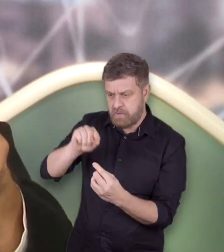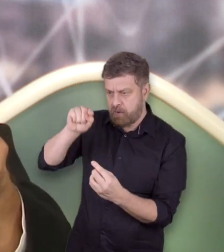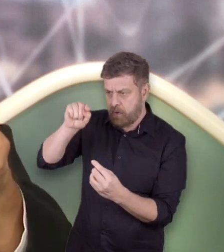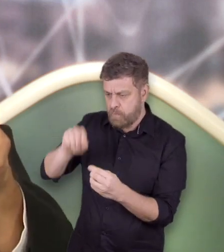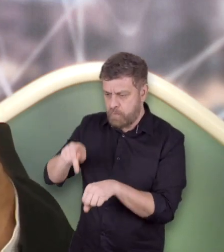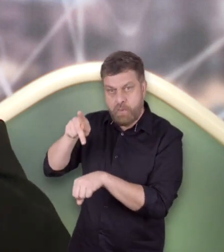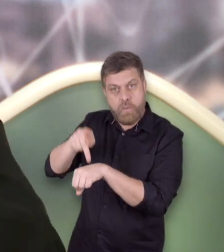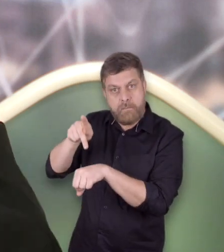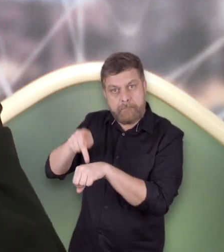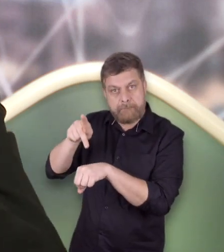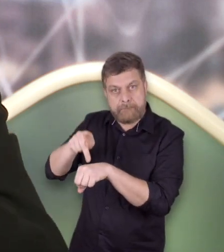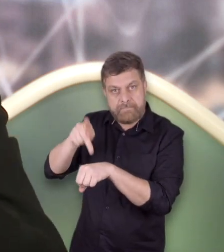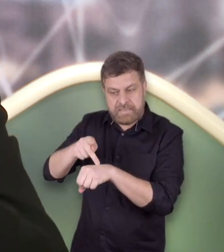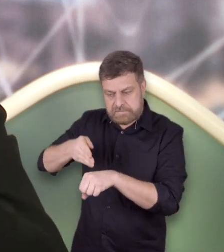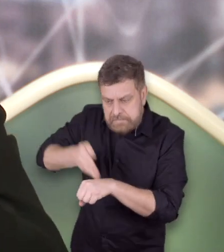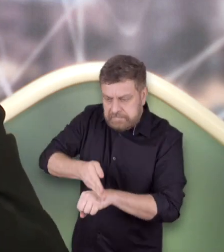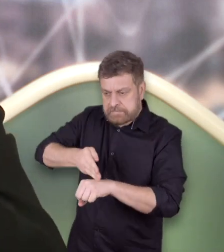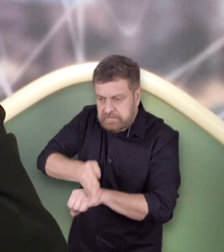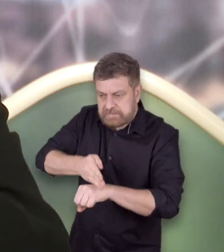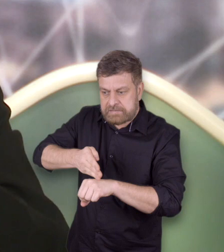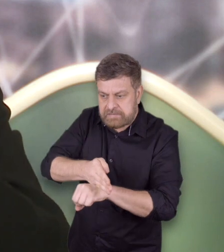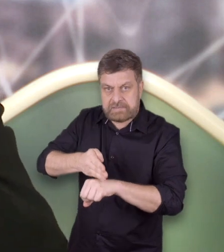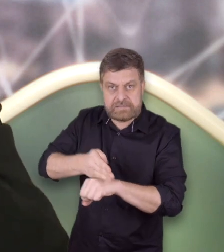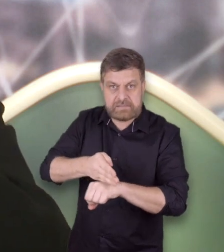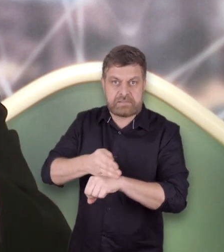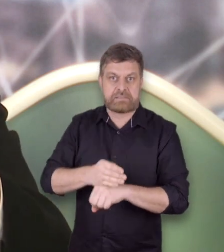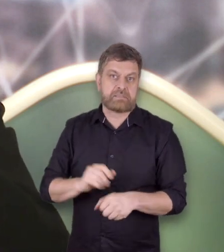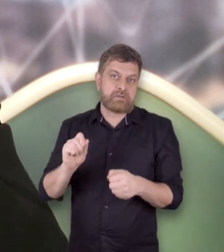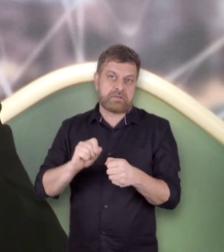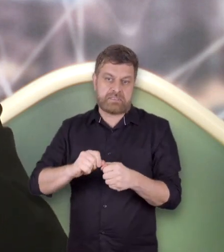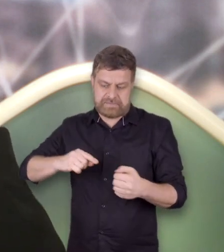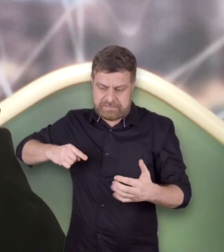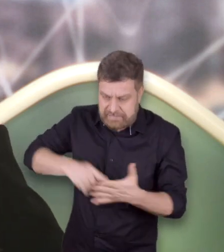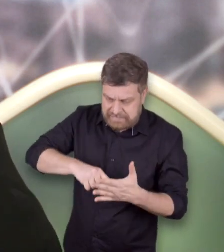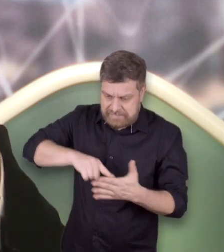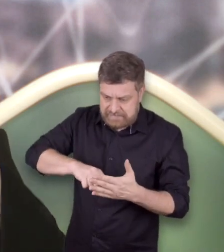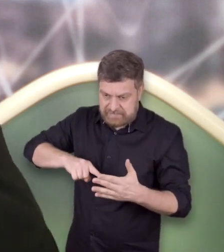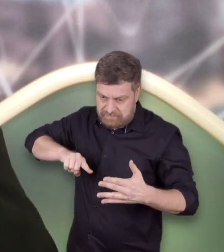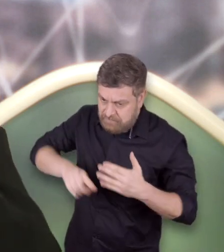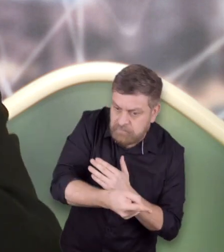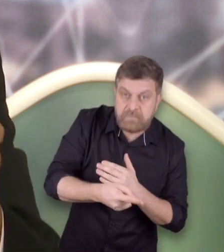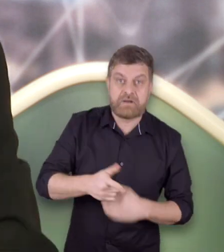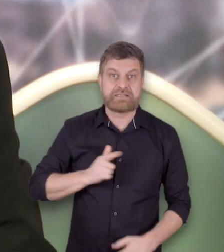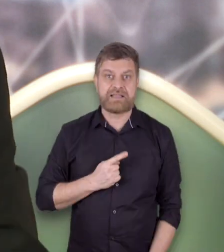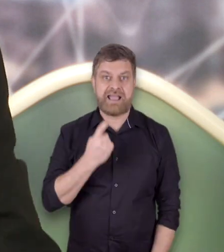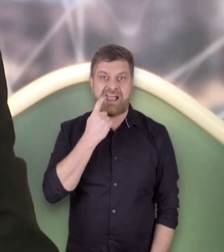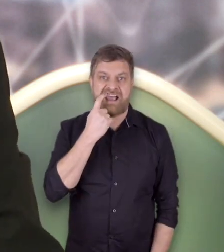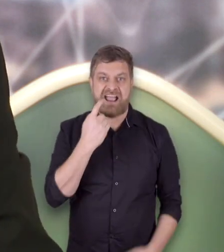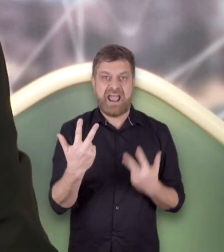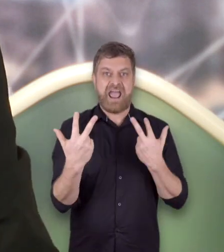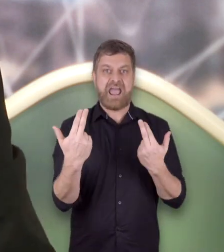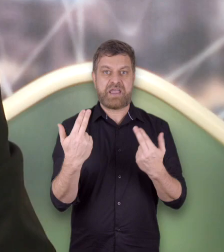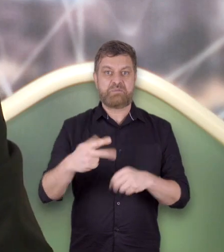gume afiado ou uma superfície de raspar, né, ou uma superfície aguda de furar, e temos, então,